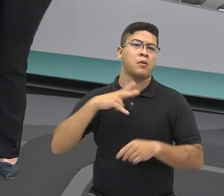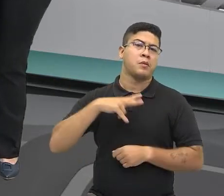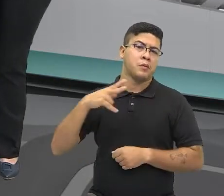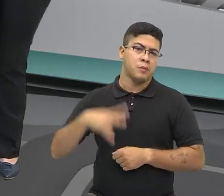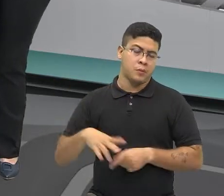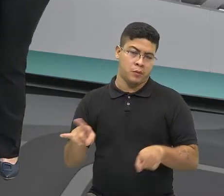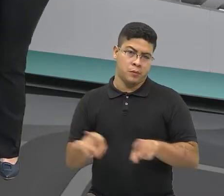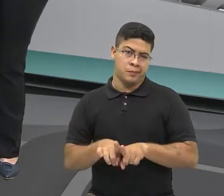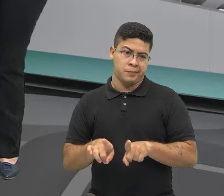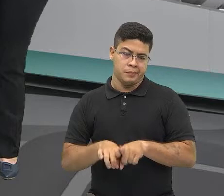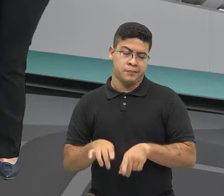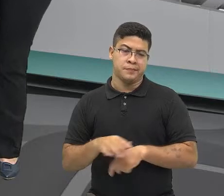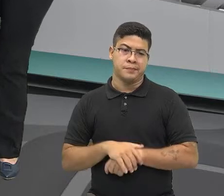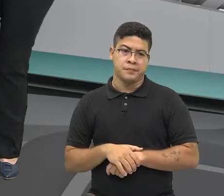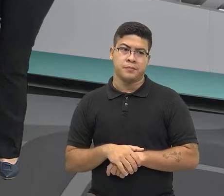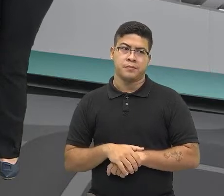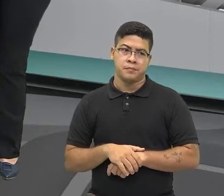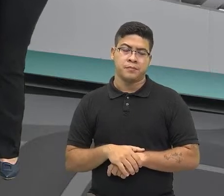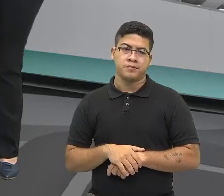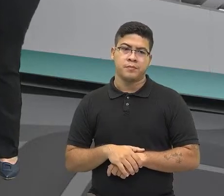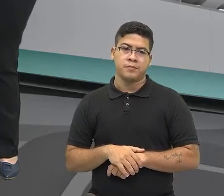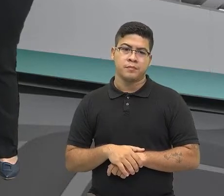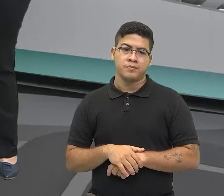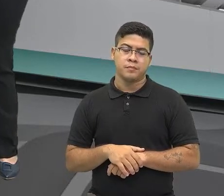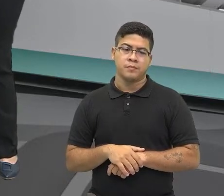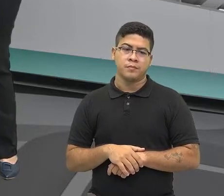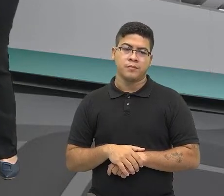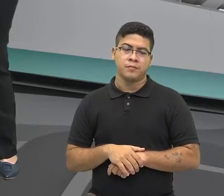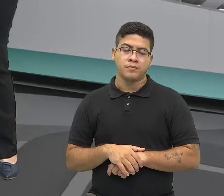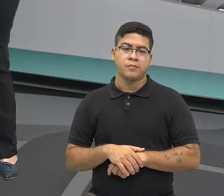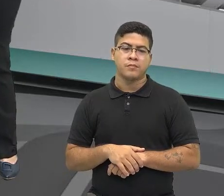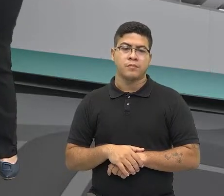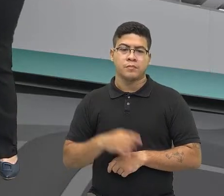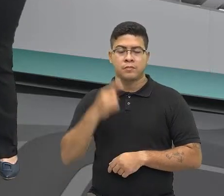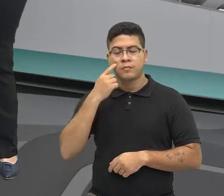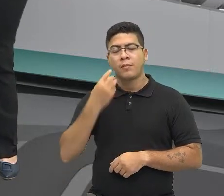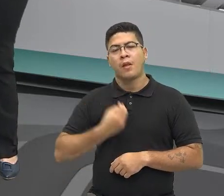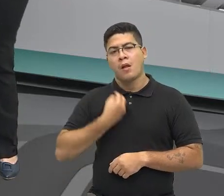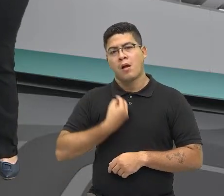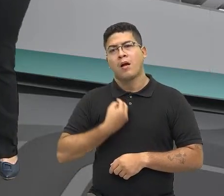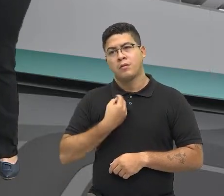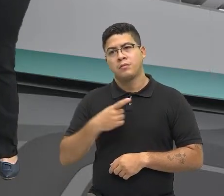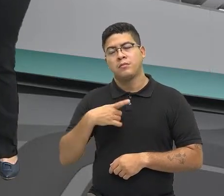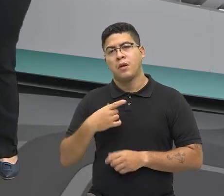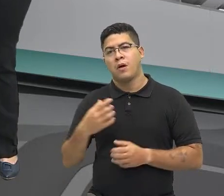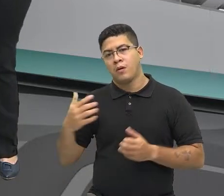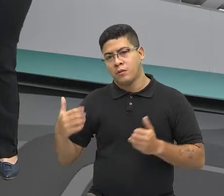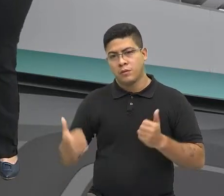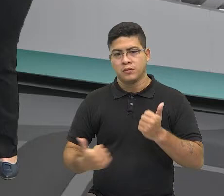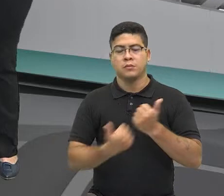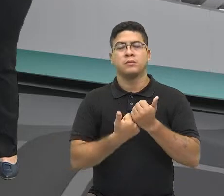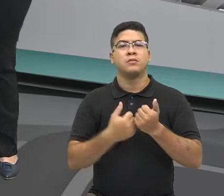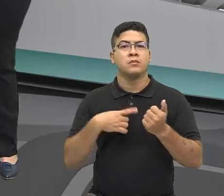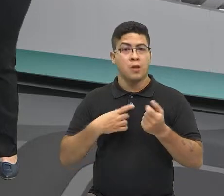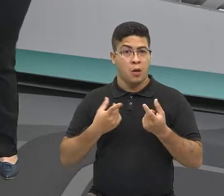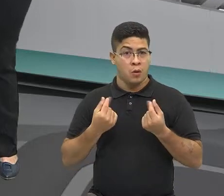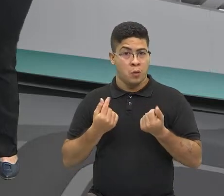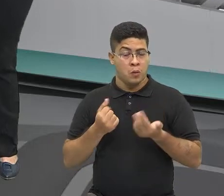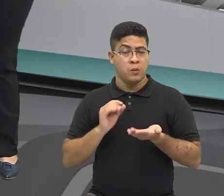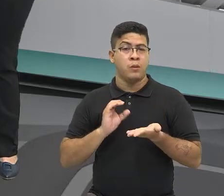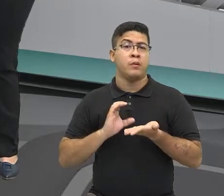de Carvalho. Aí esses estavam, né, dando suporte, até mesmo